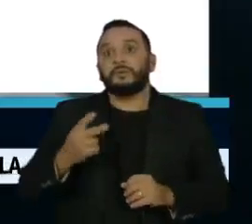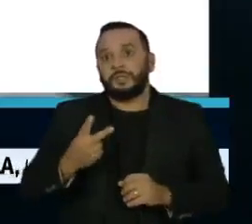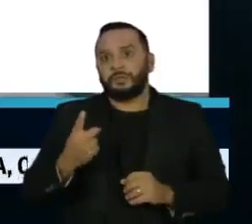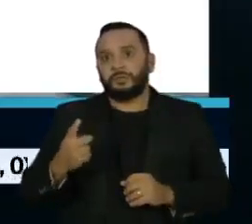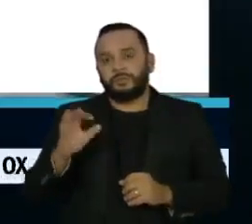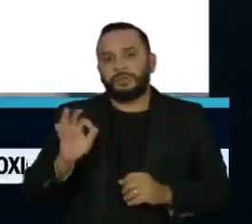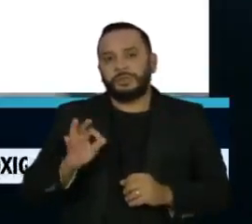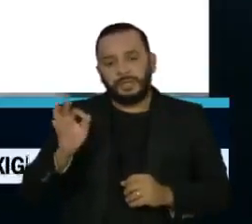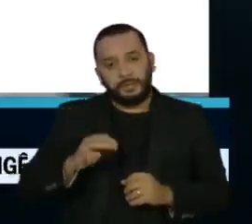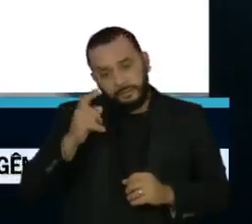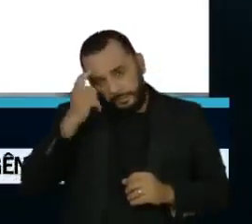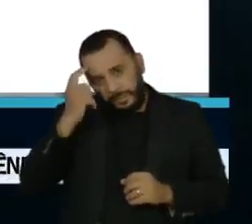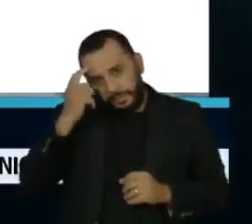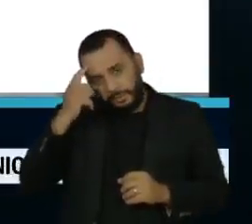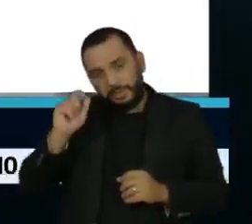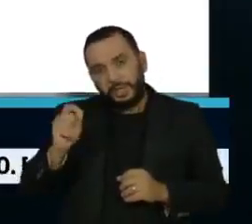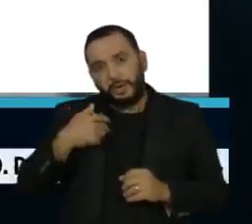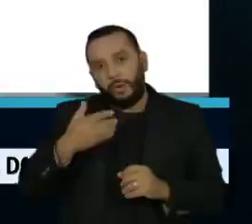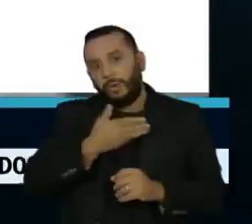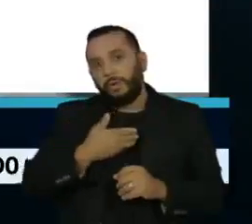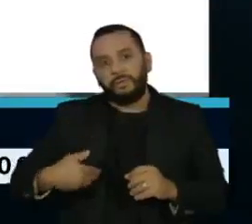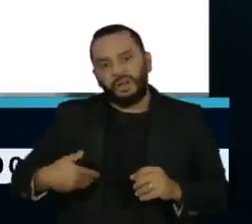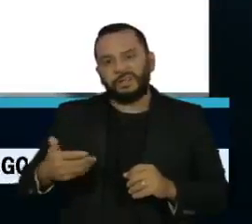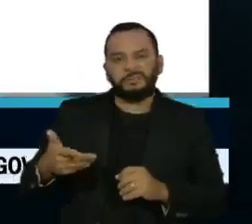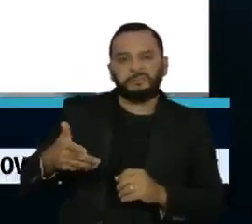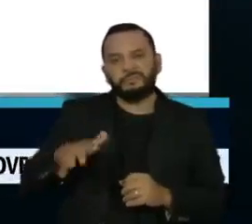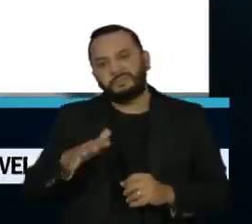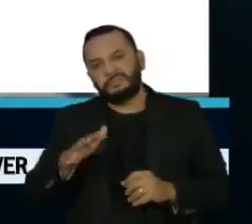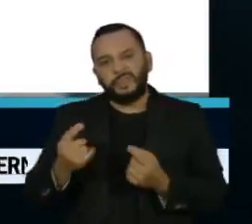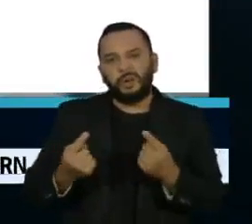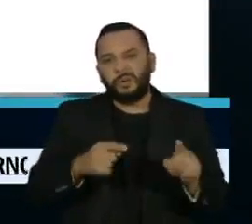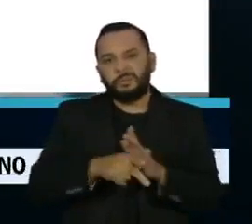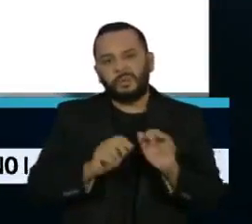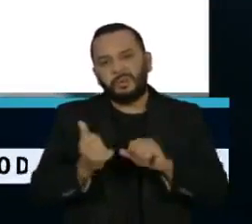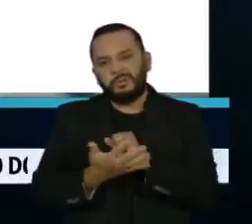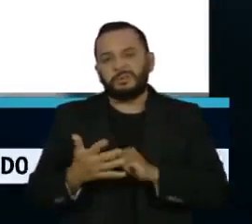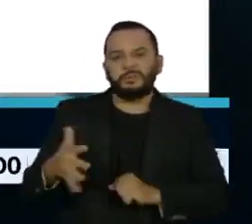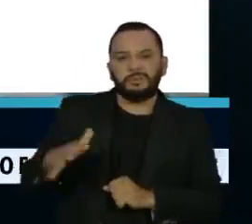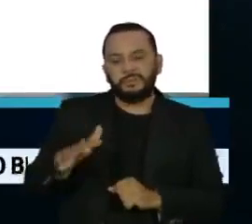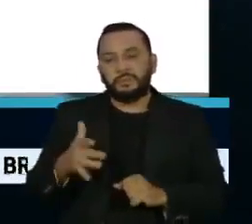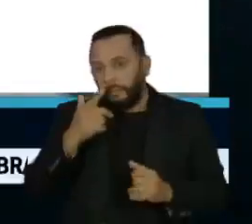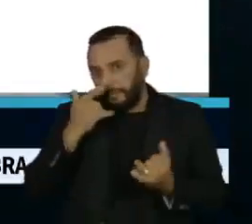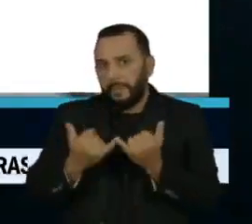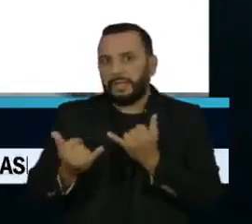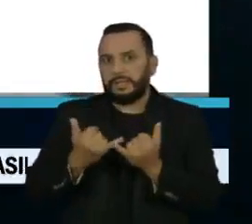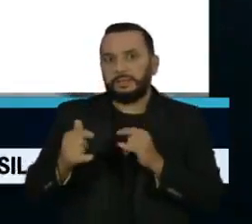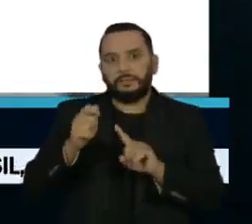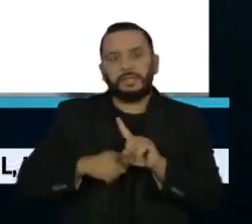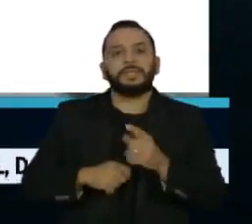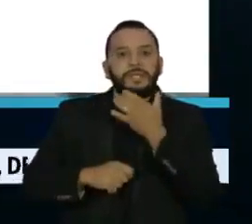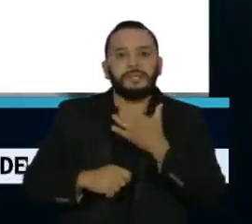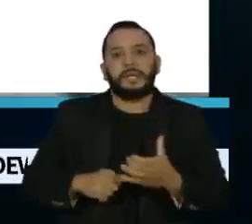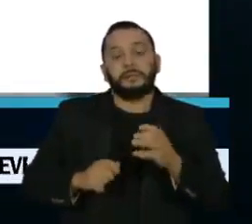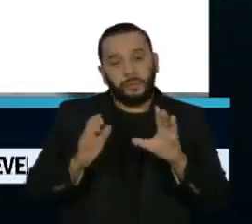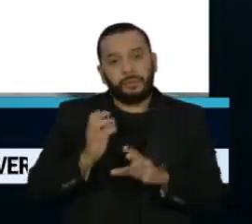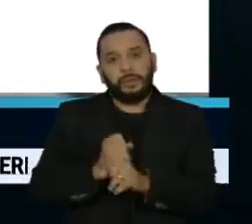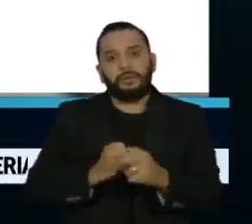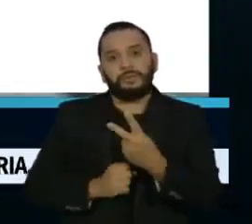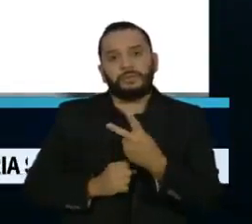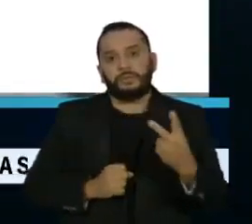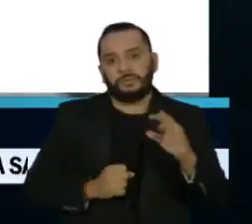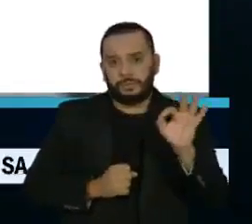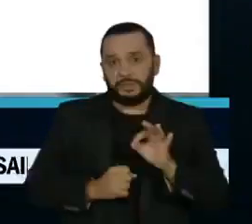por cento avaliam combate do governo ao vírus Como regular percentual similar ao de dezembro que foi de 22 por cento